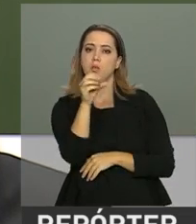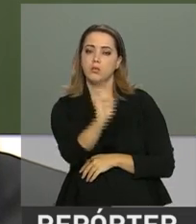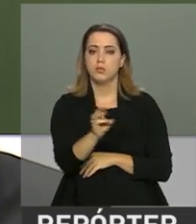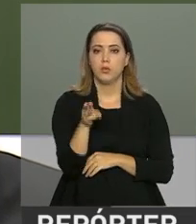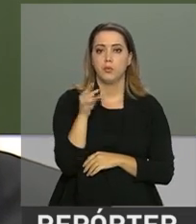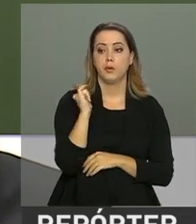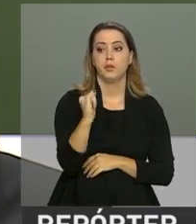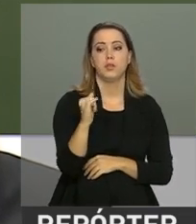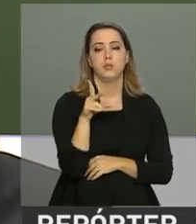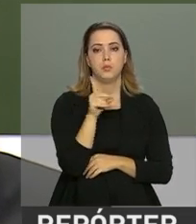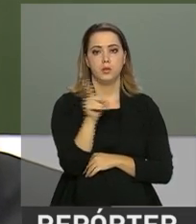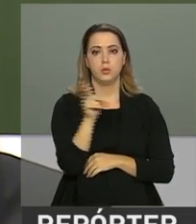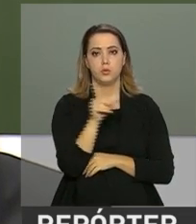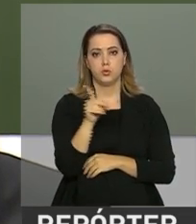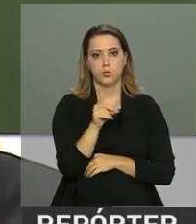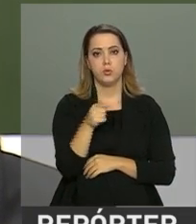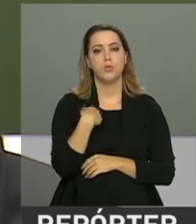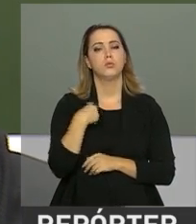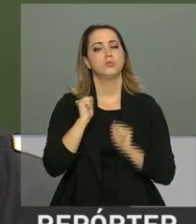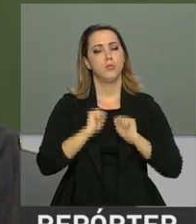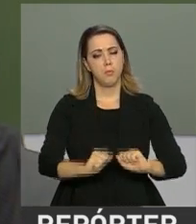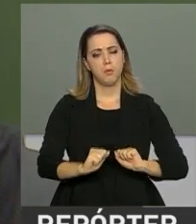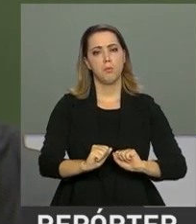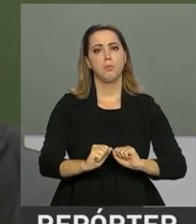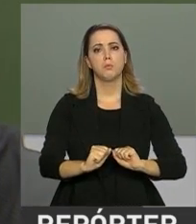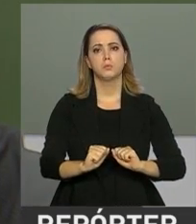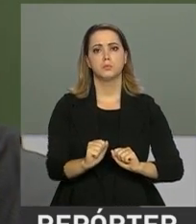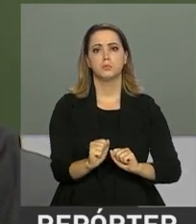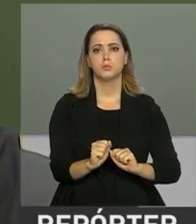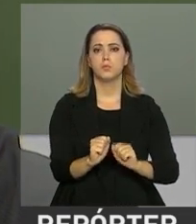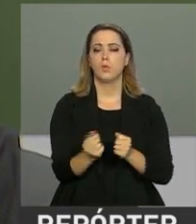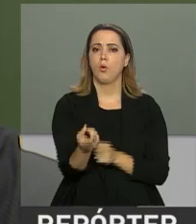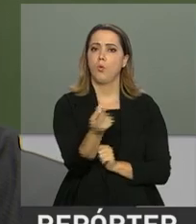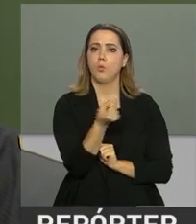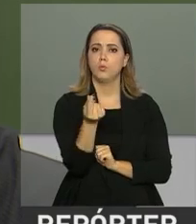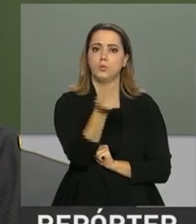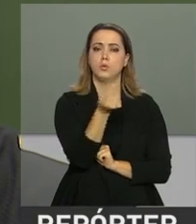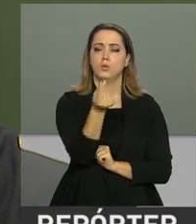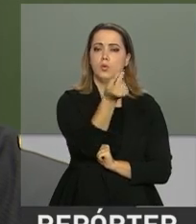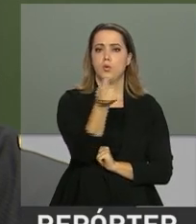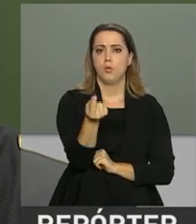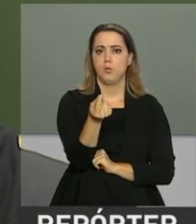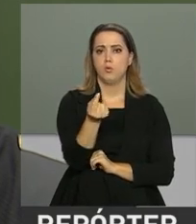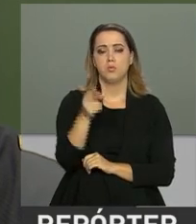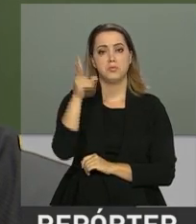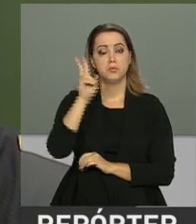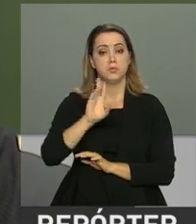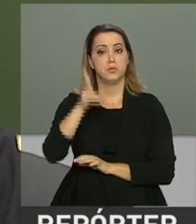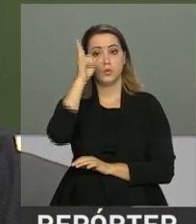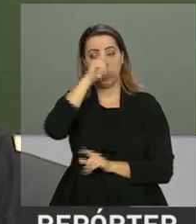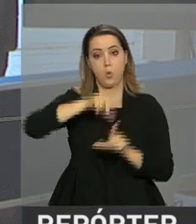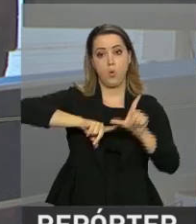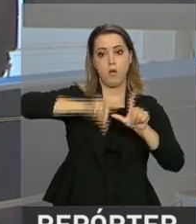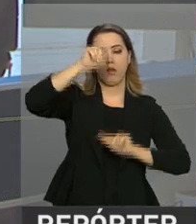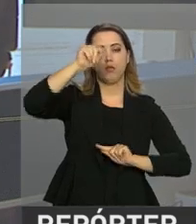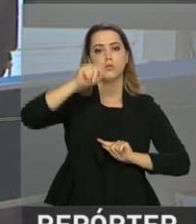e com a possibilidade de se registrar um valor histórico no saldo da balança